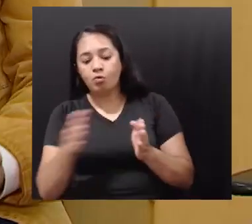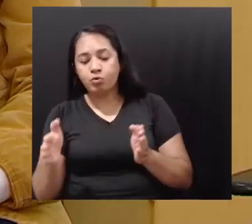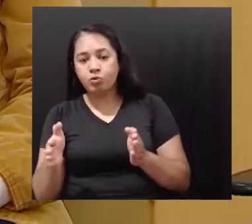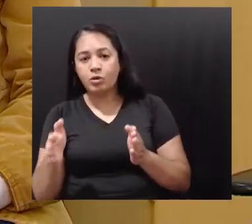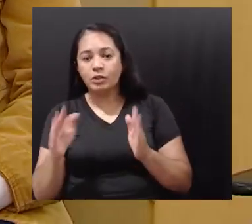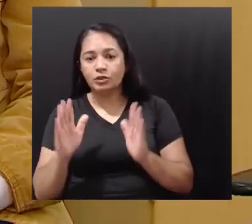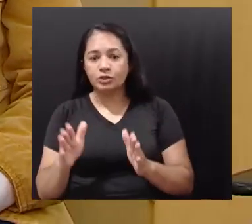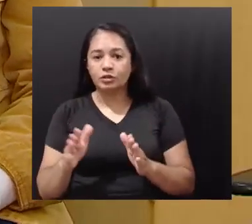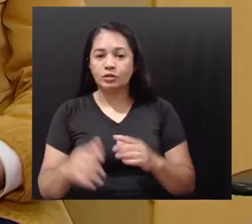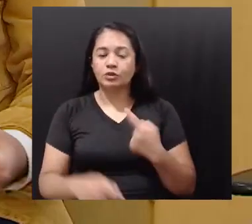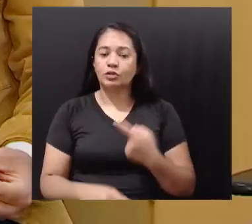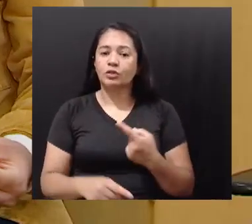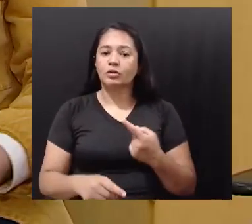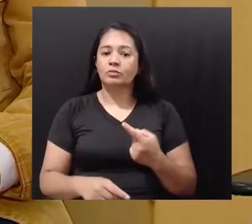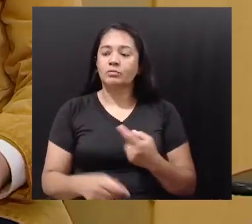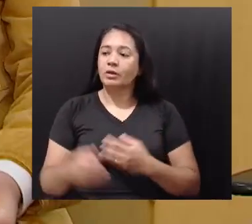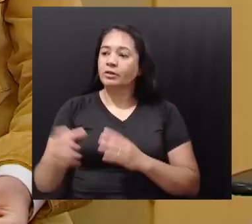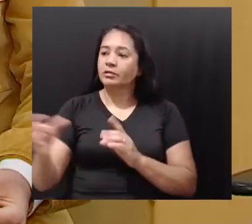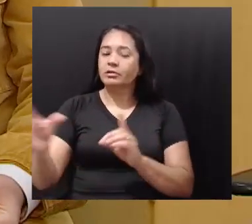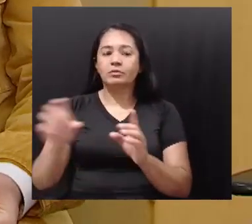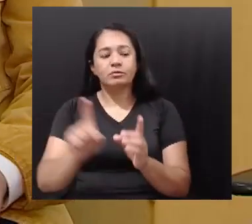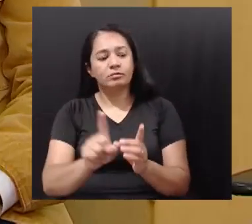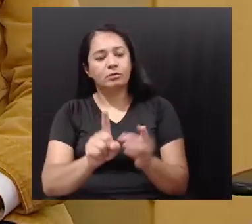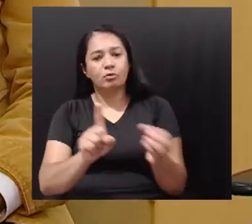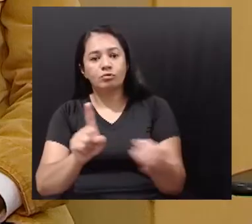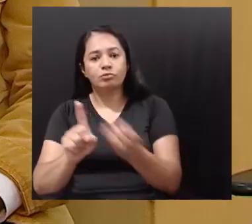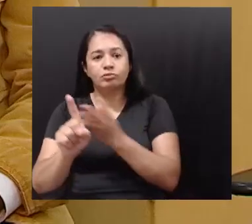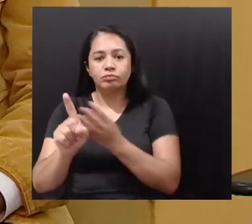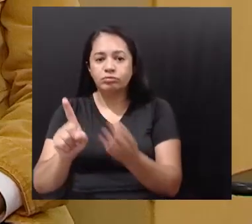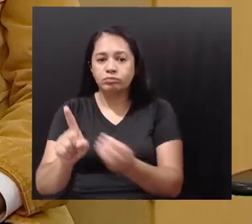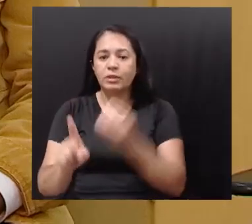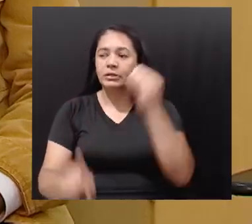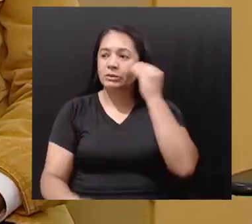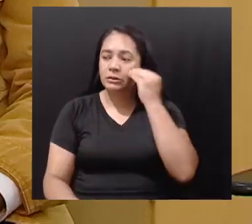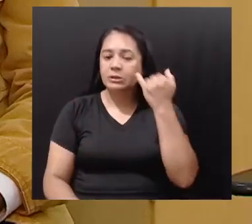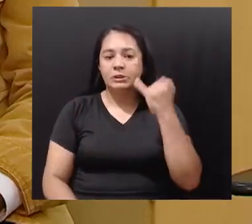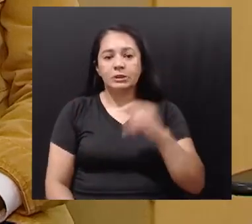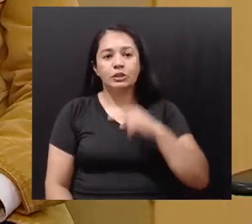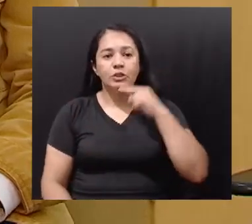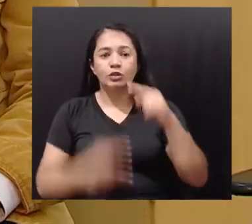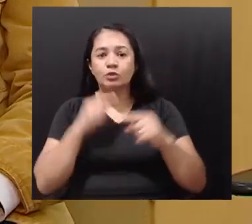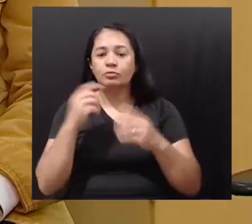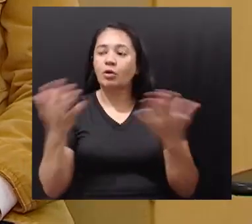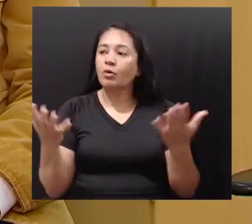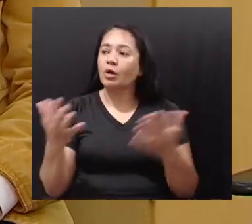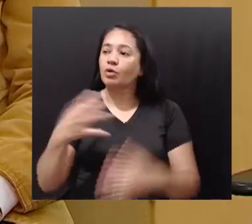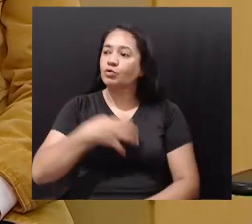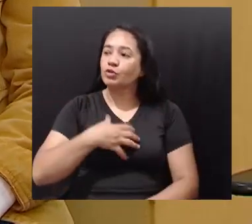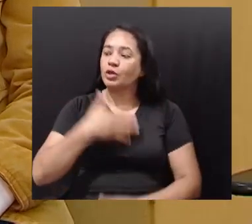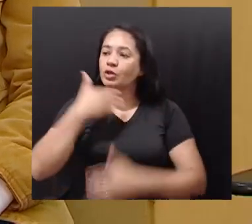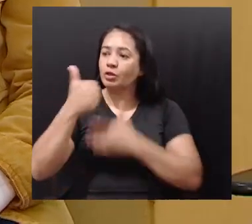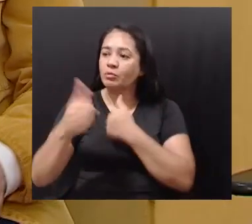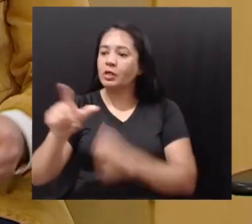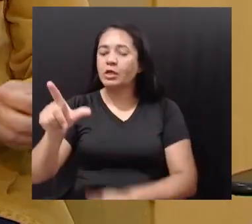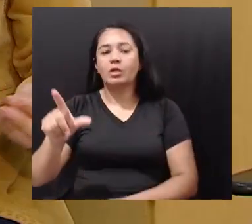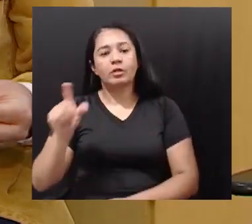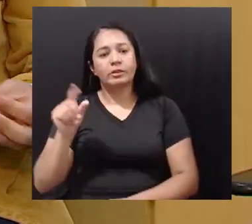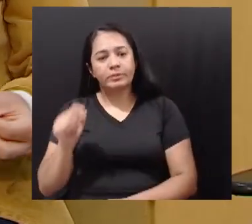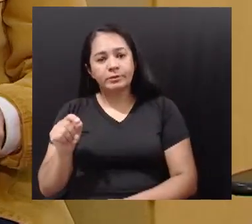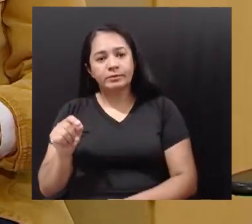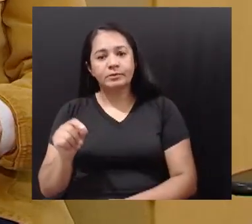faz a interlocução. Tenta entender com eles, caso a gente tenha alguma dúvida, qual é a forma de entrega que eles preferem,